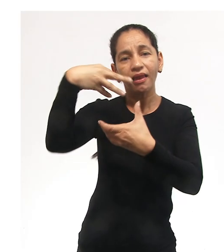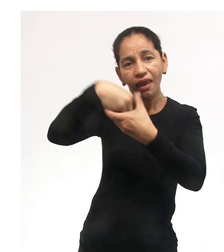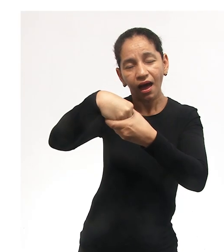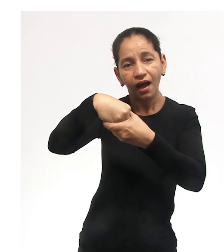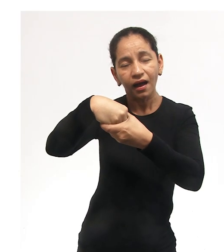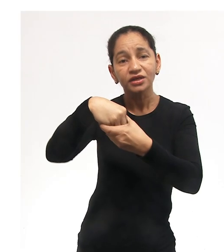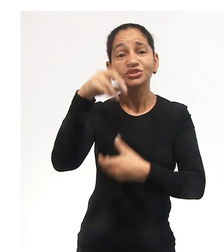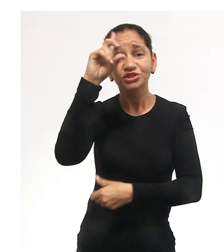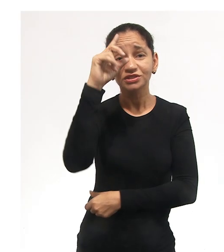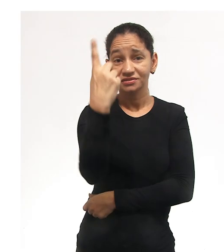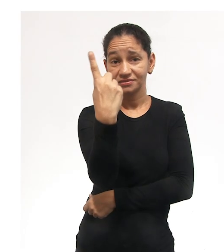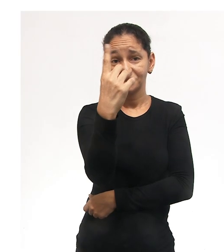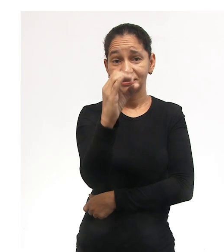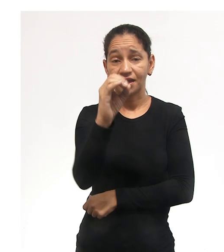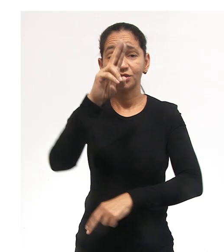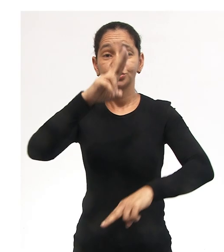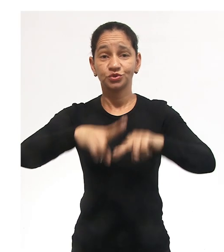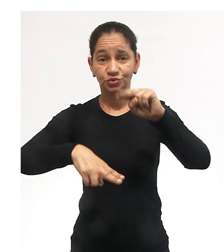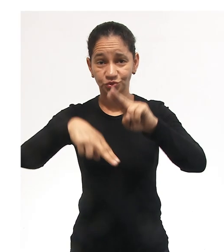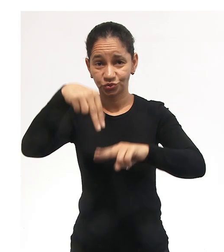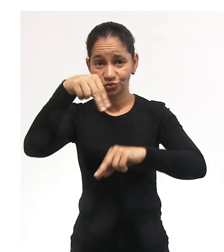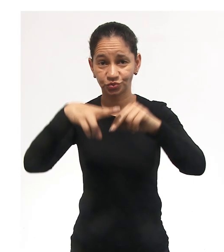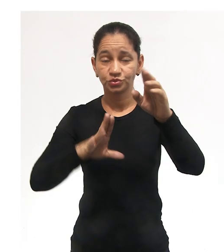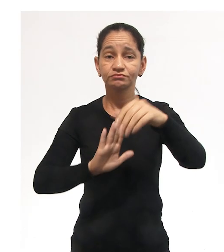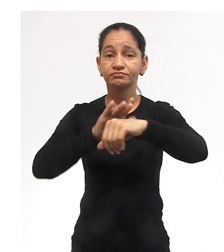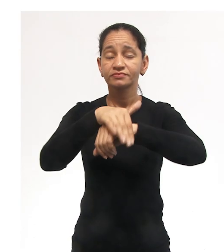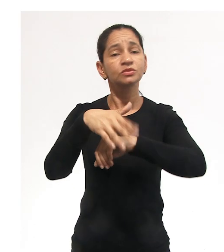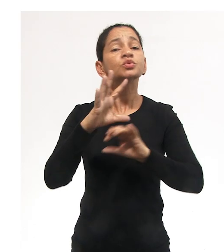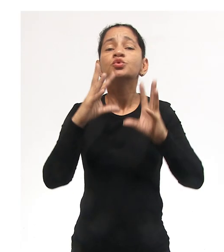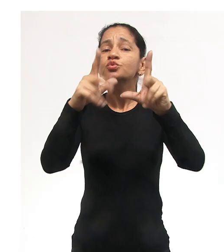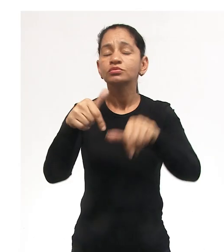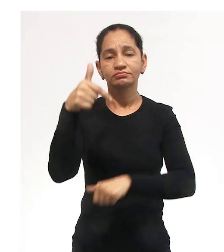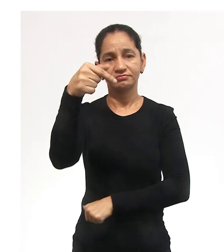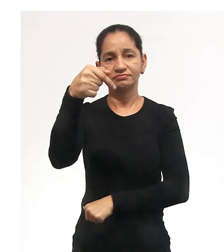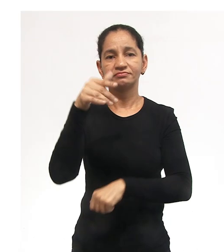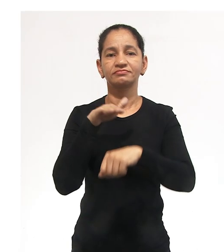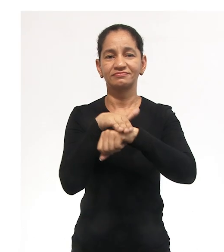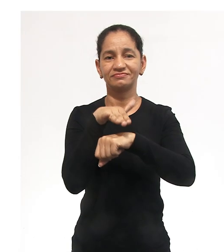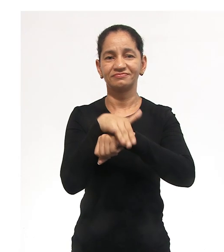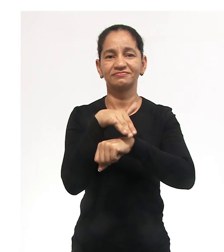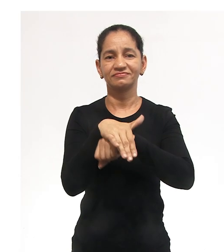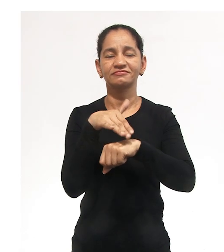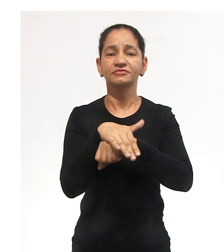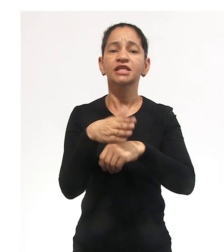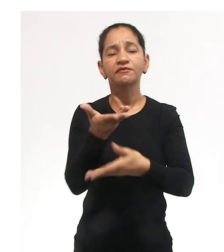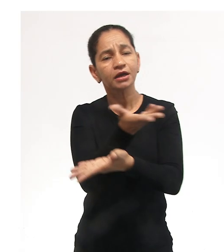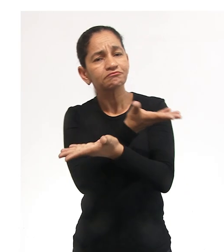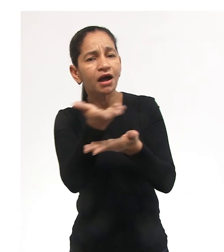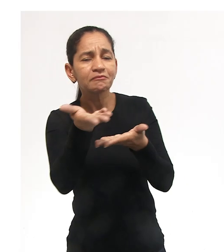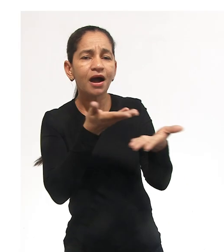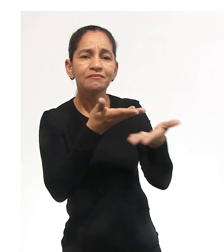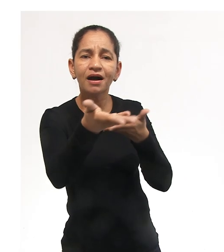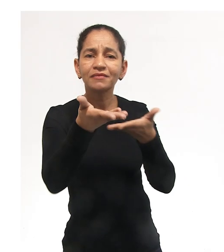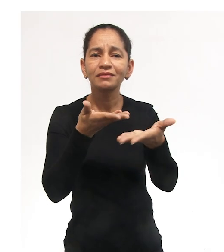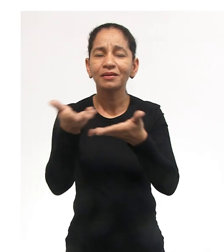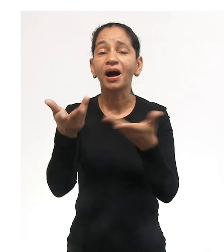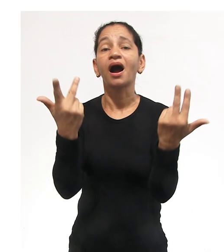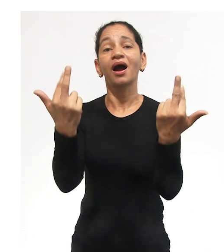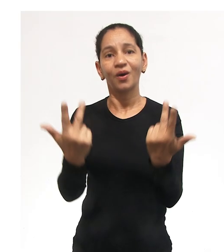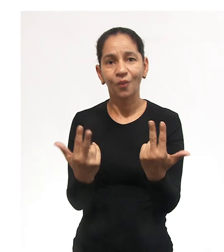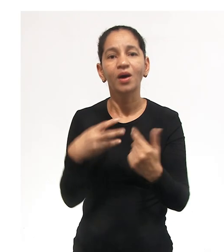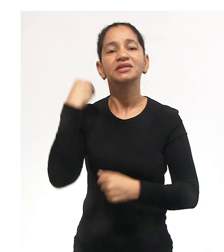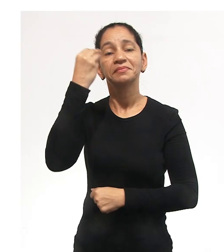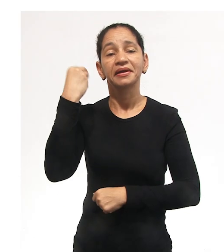do Pará. Será dia 10 de junho, às 19 horas também, 7 horas. Então, ela vai compartilhar